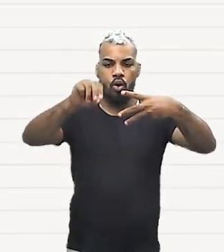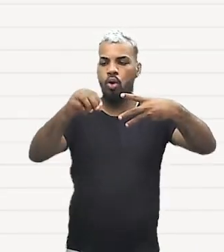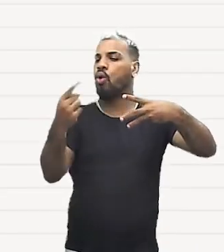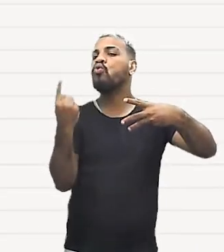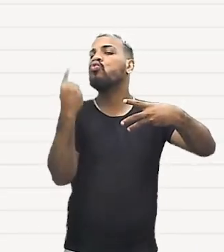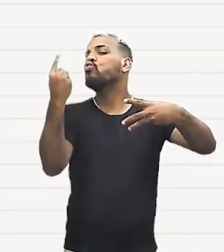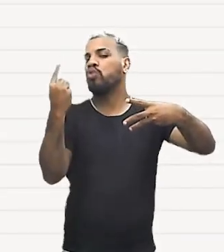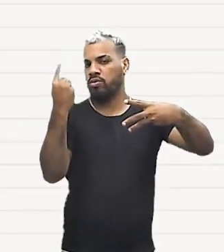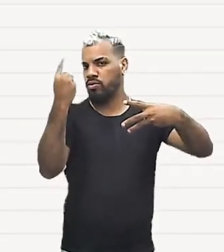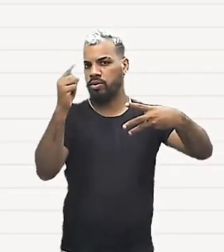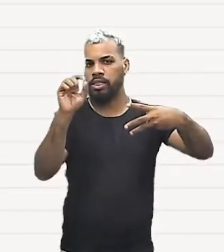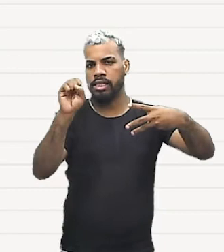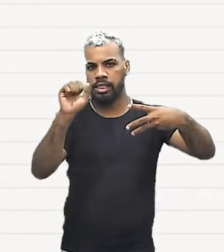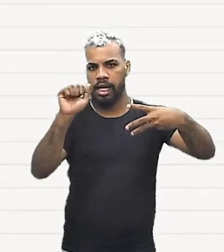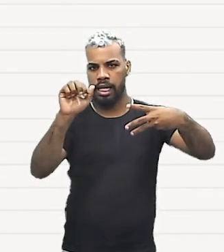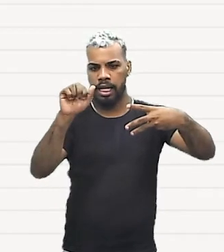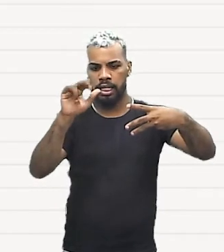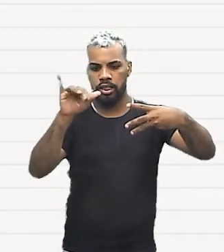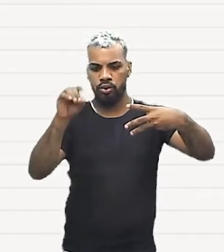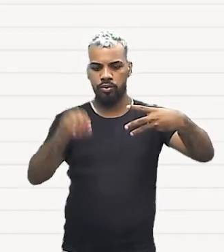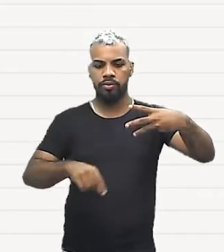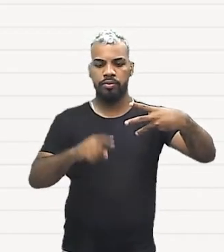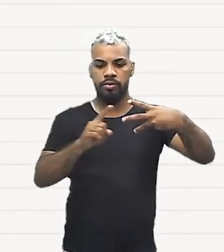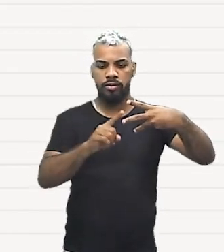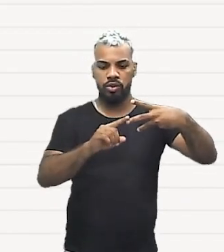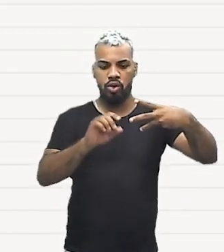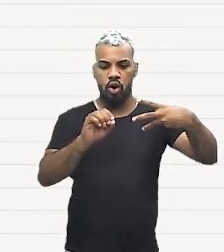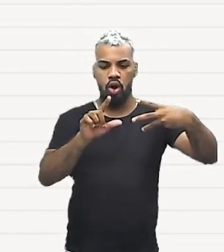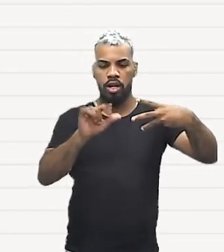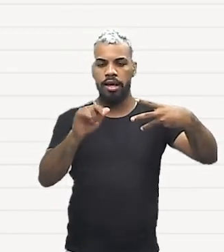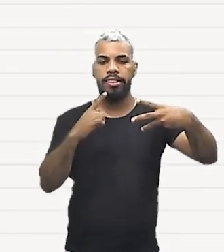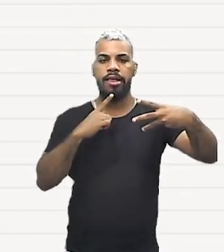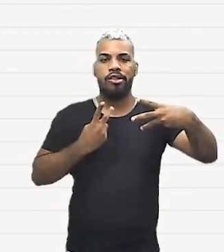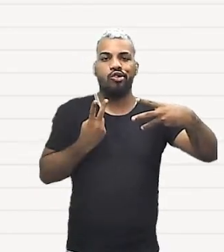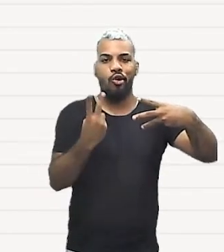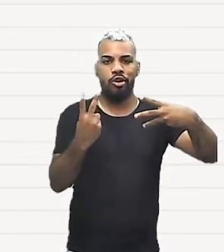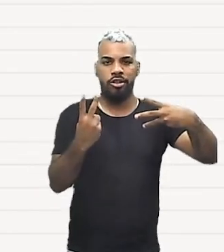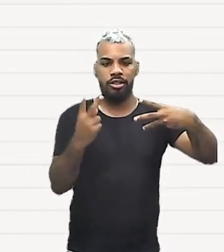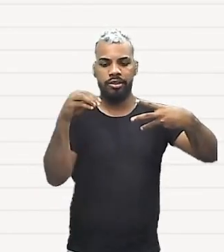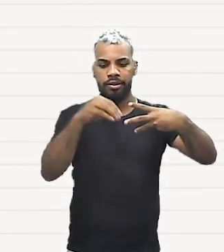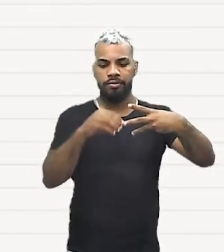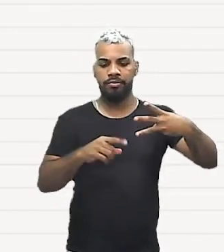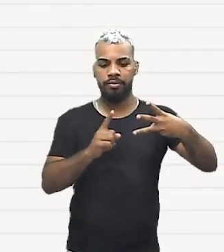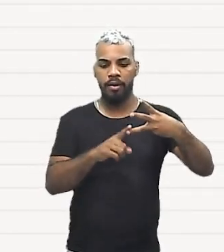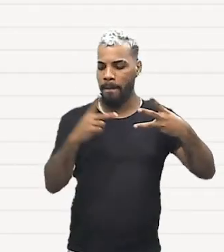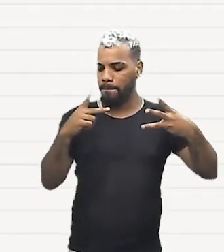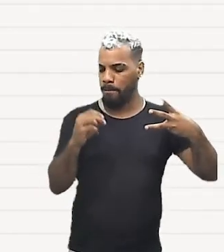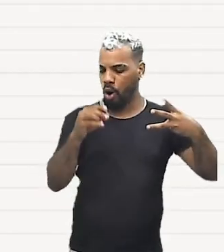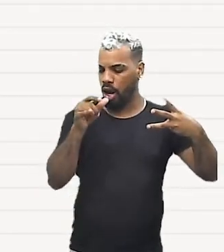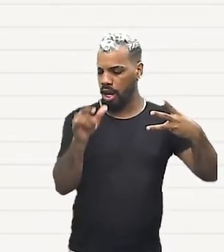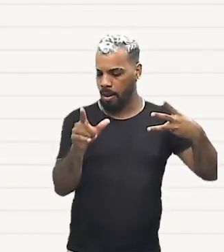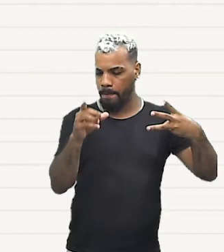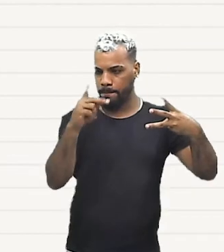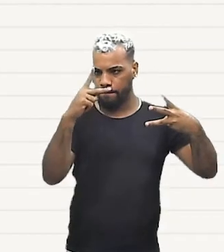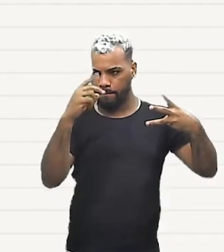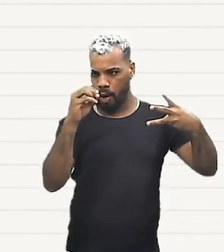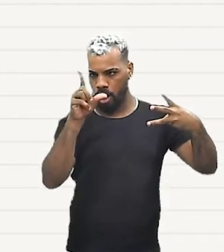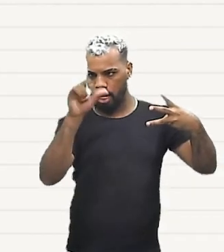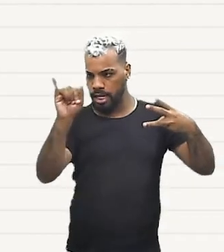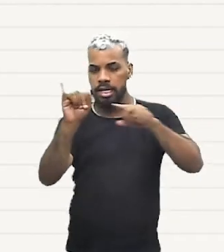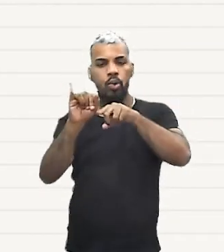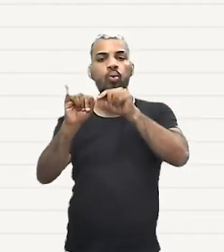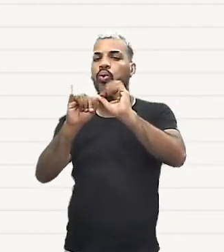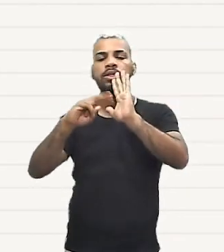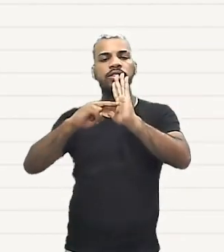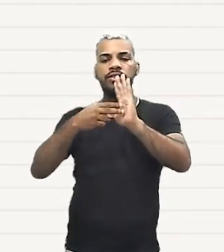Então a gente tem assim ó eu tenho os monossacarídeos os oligos sacarídeos e os polissacarídeos aí qual é a ideia